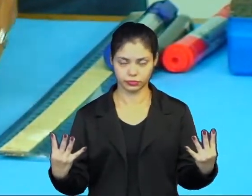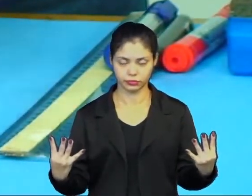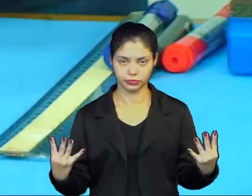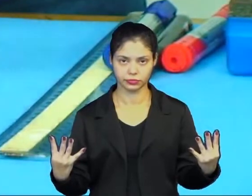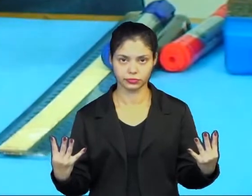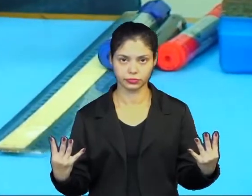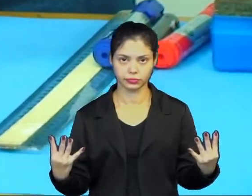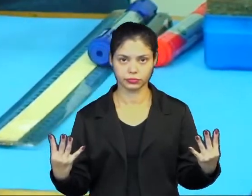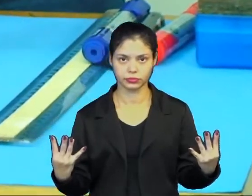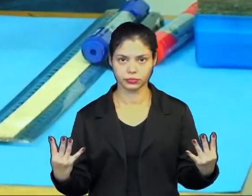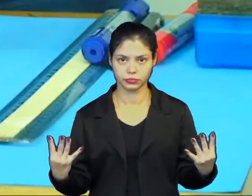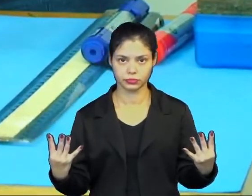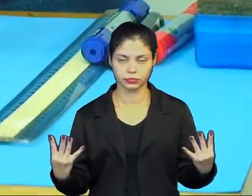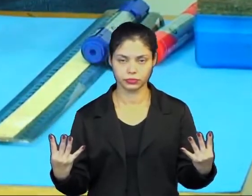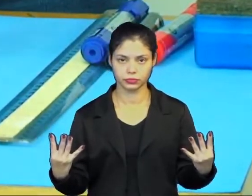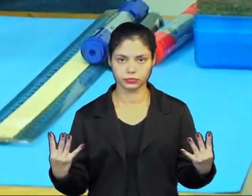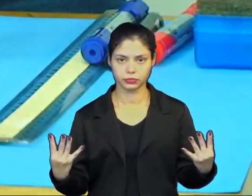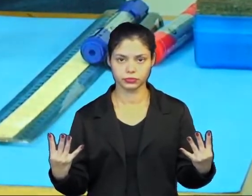4,